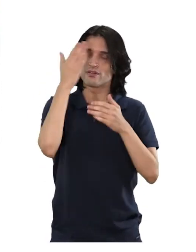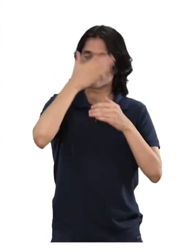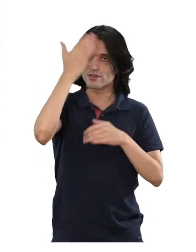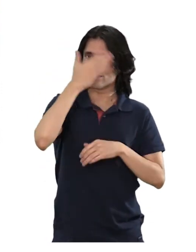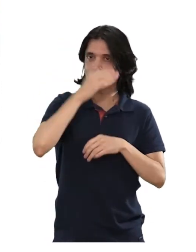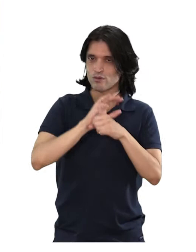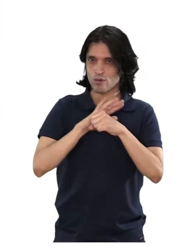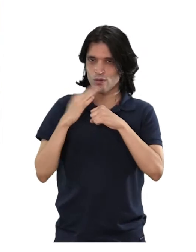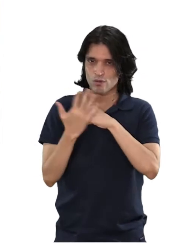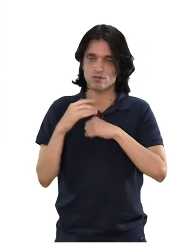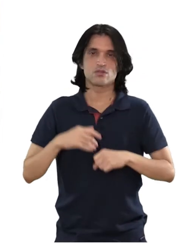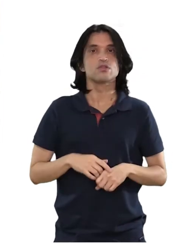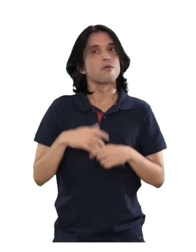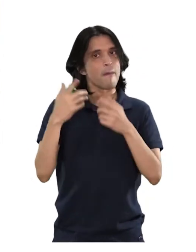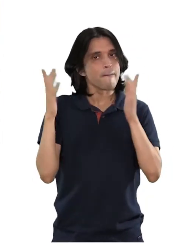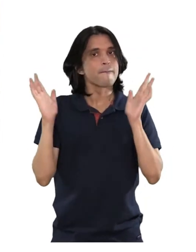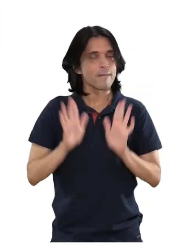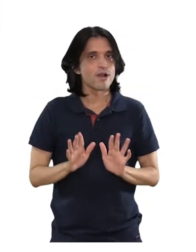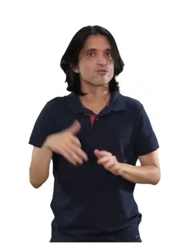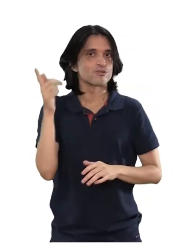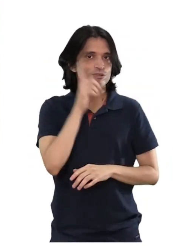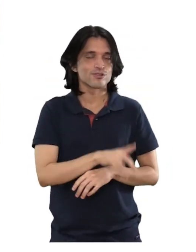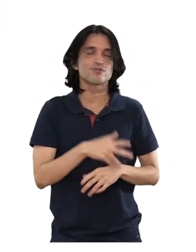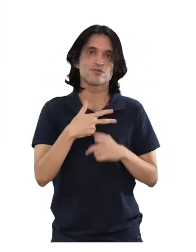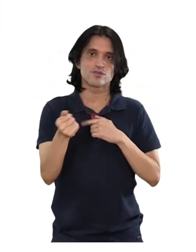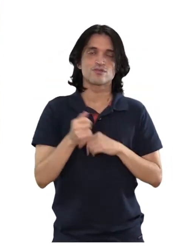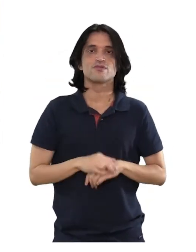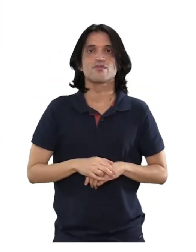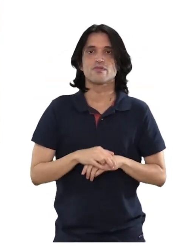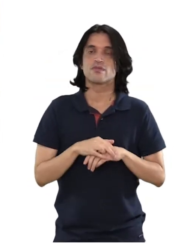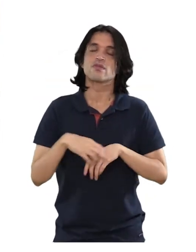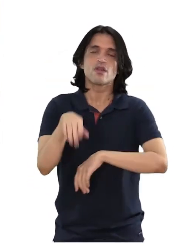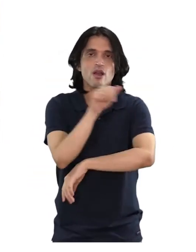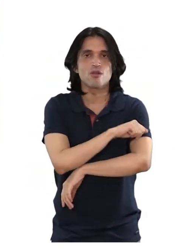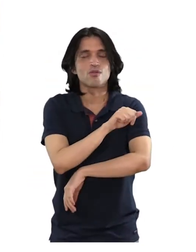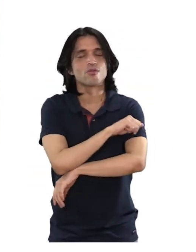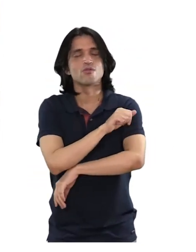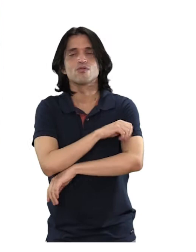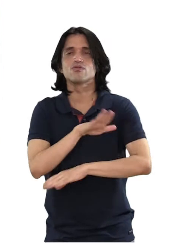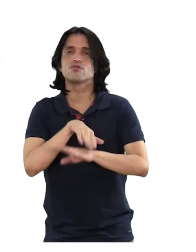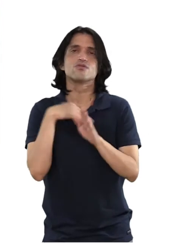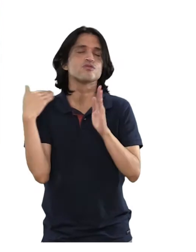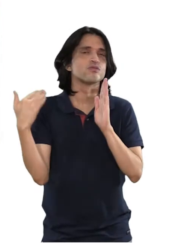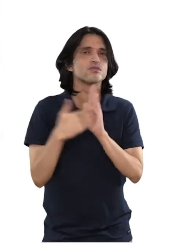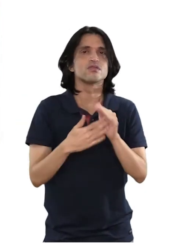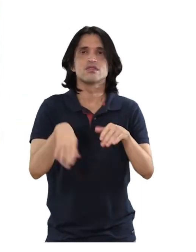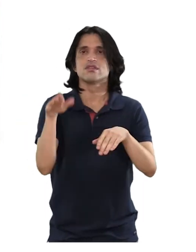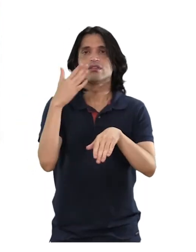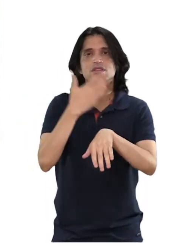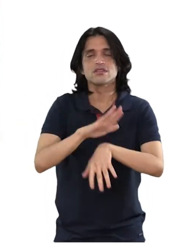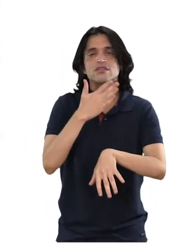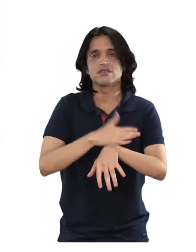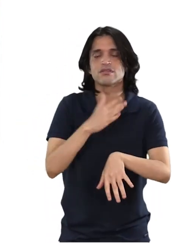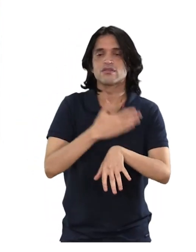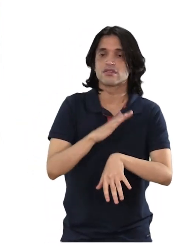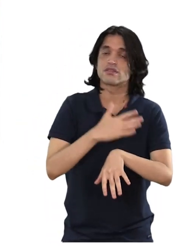esse desafio. Então, queridos alunos, todas as atividades que vocês terão acesso foram elaboradas com a finalidade